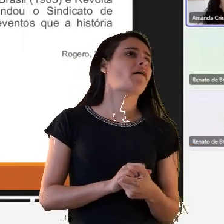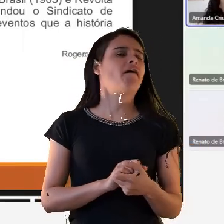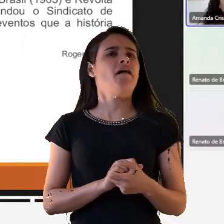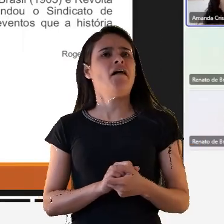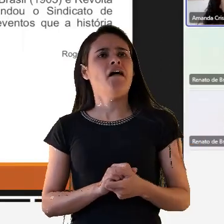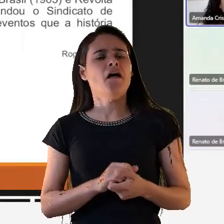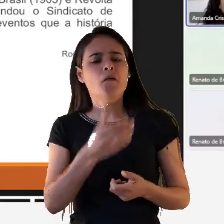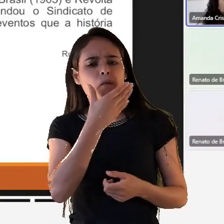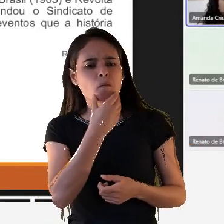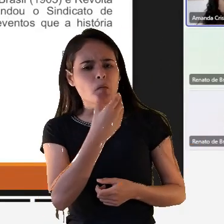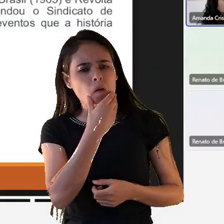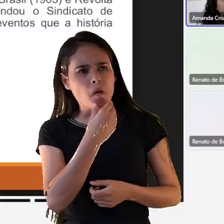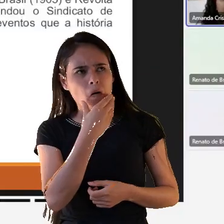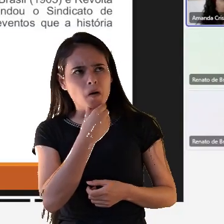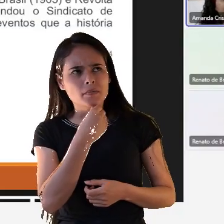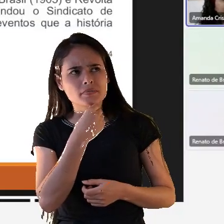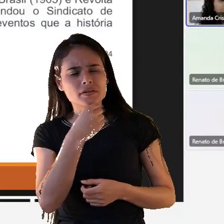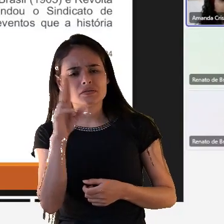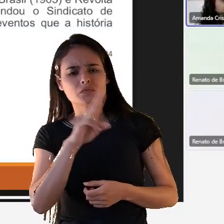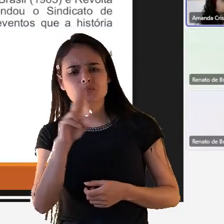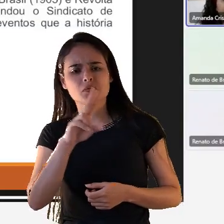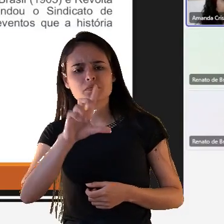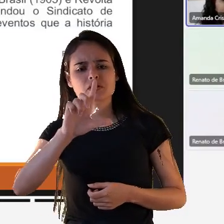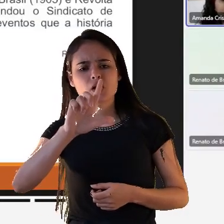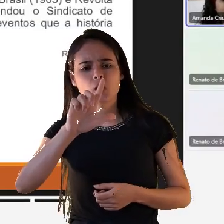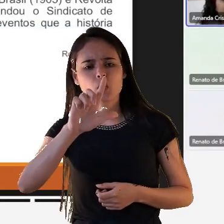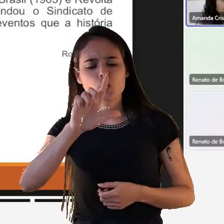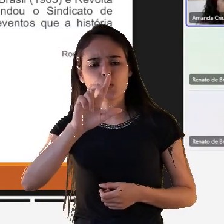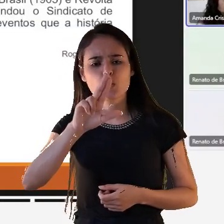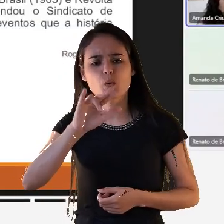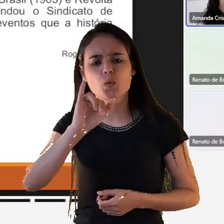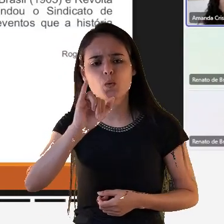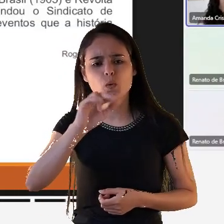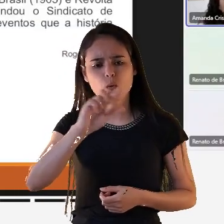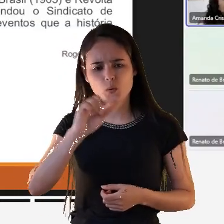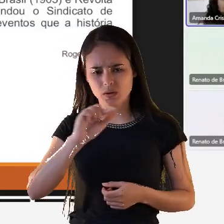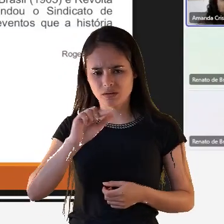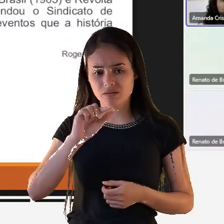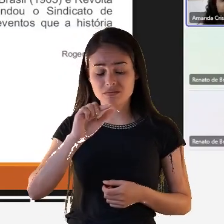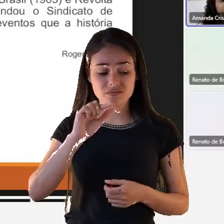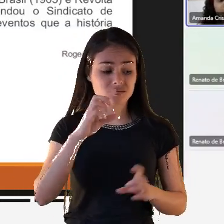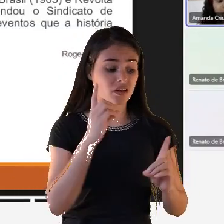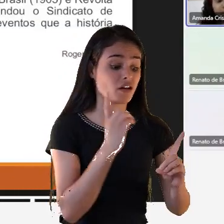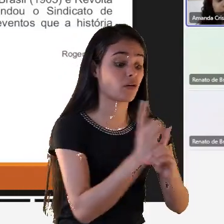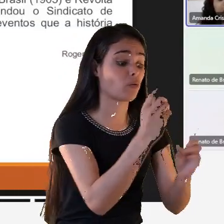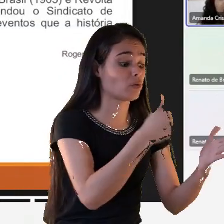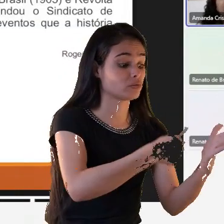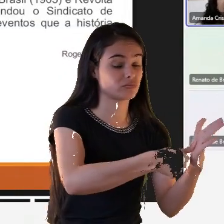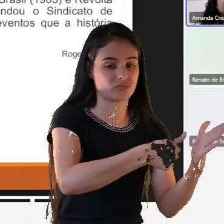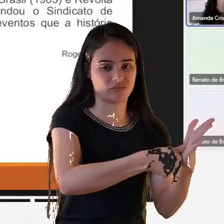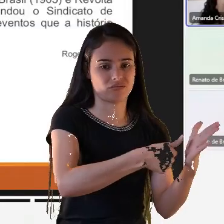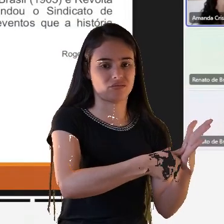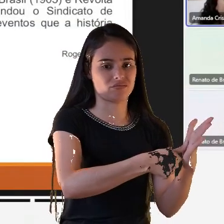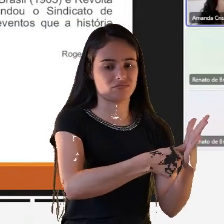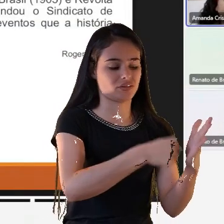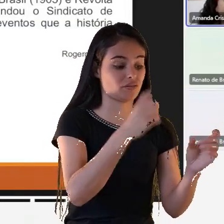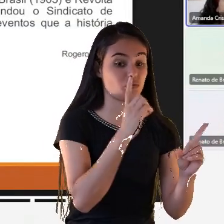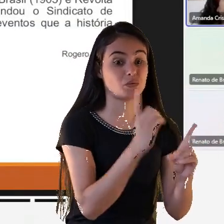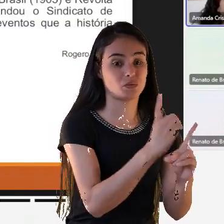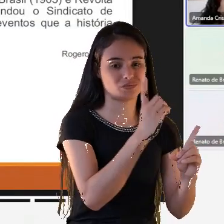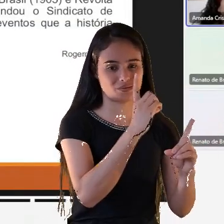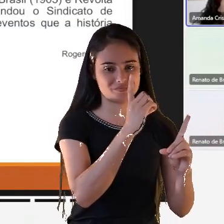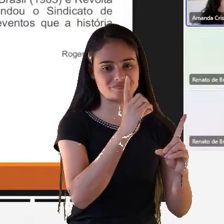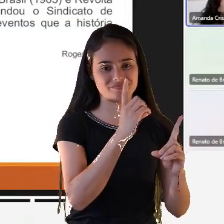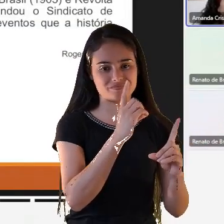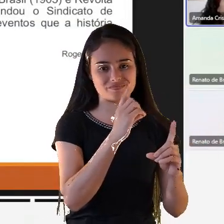Motti, depois, assim, né, década de 70, provavelmente, que achou essa carta, e